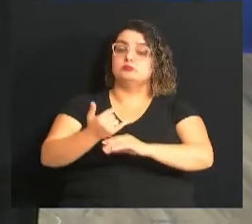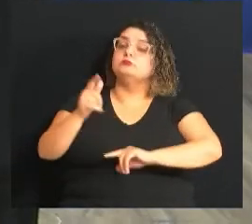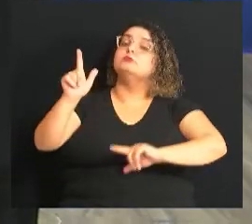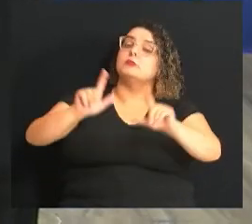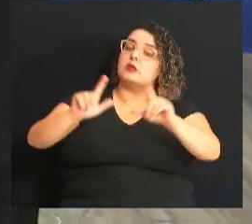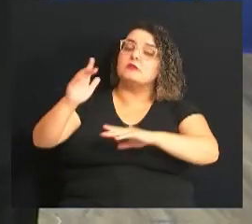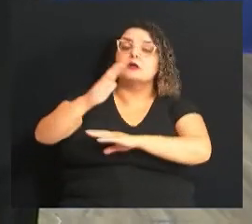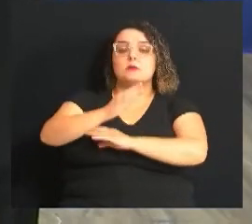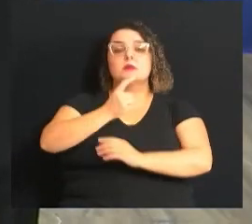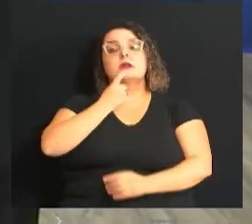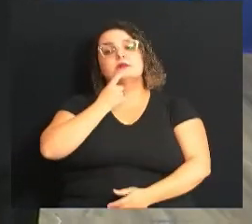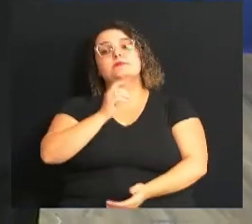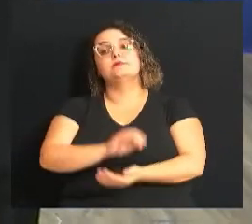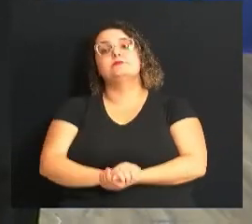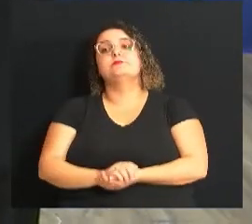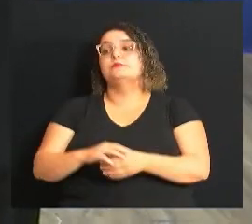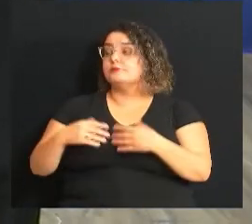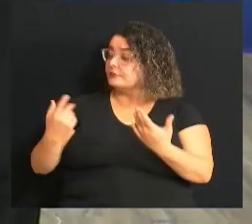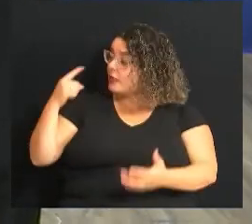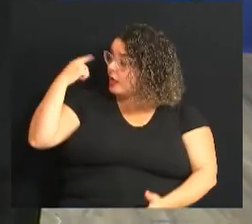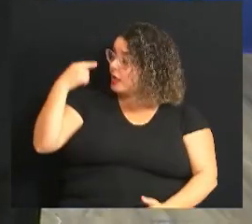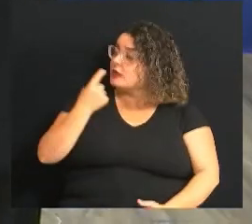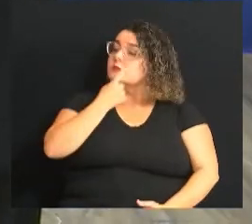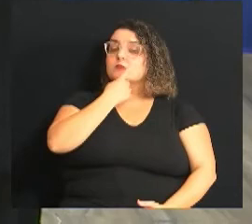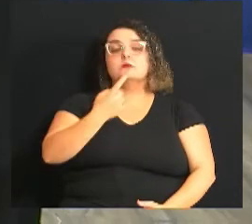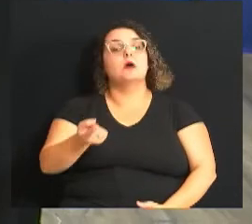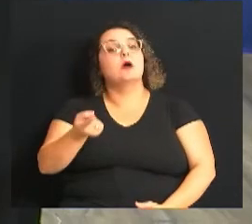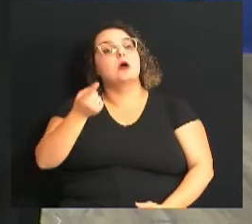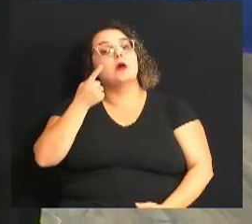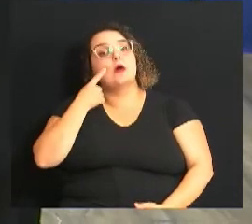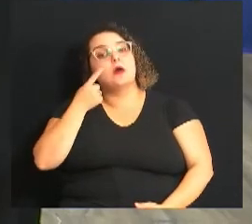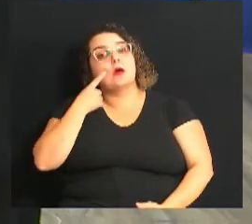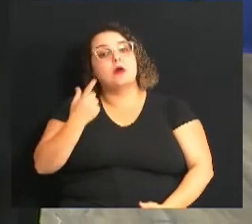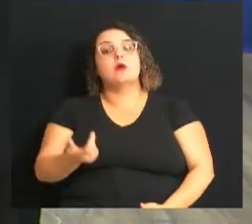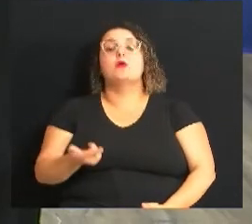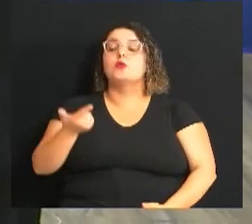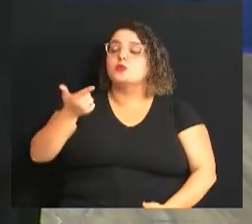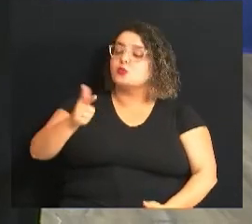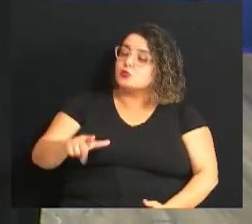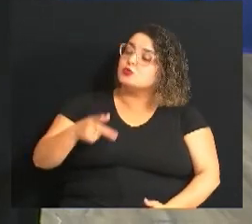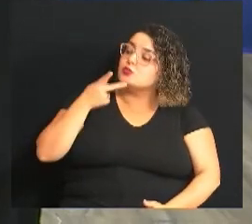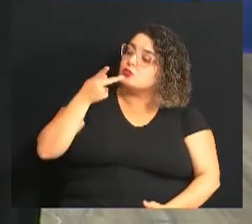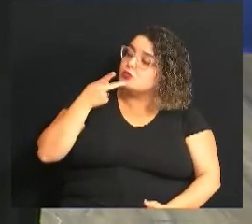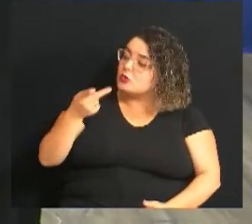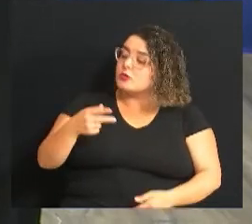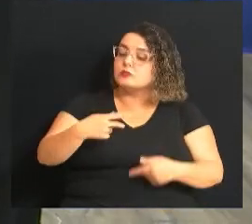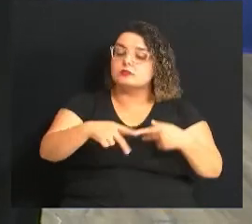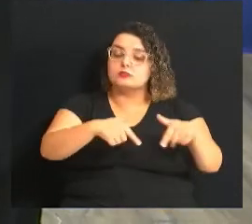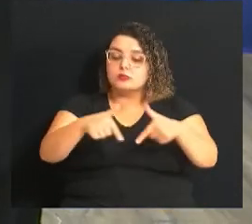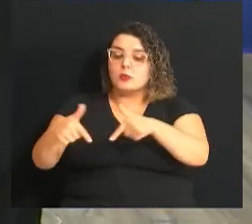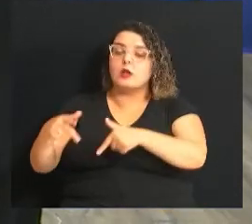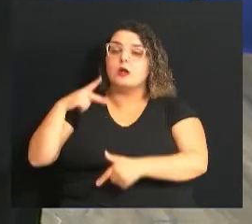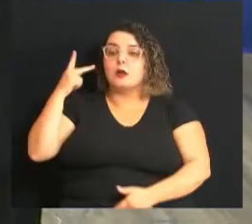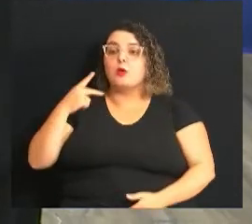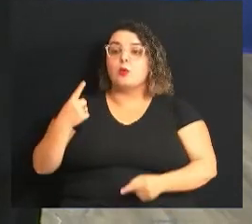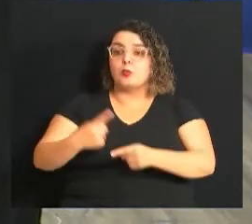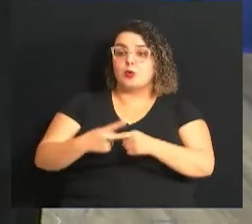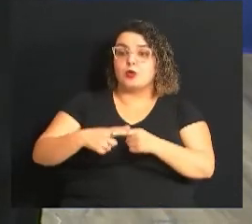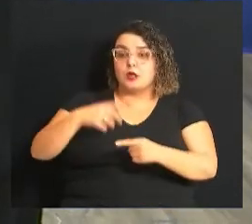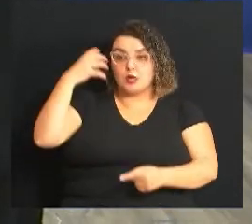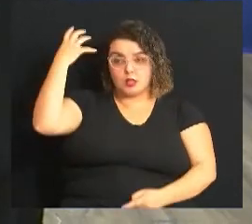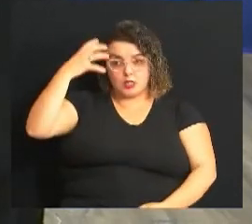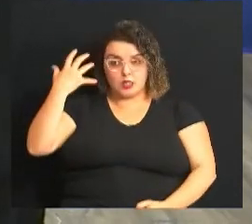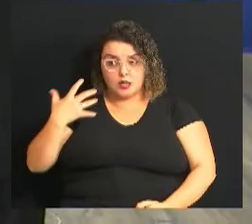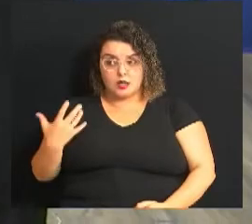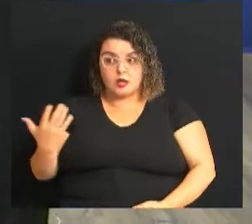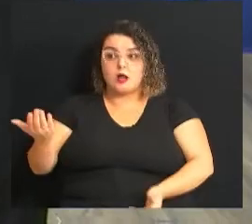youtube.com/TV Câmara Campinas. Mirna Abreu, hora de nós continuarmos falando sobre o trabalho dos parlamentares, porque a vereadora Guida Calisto protocolou